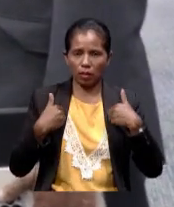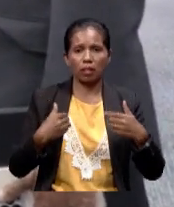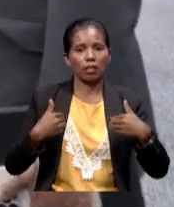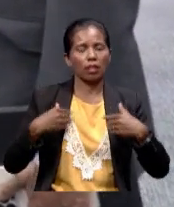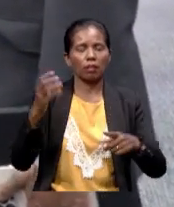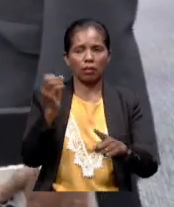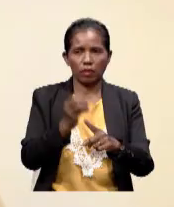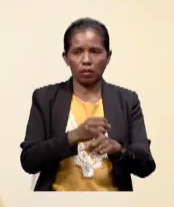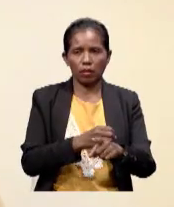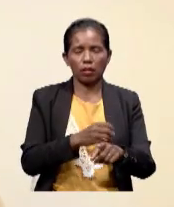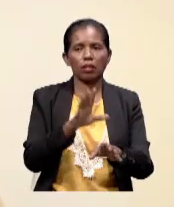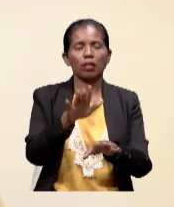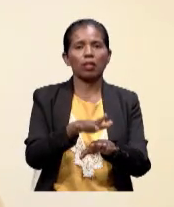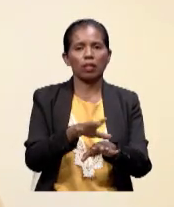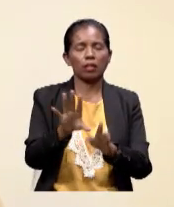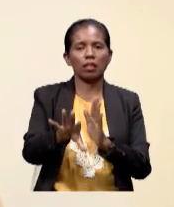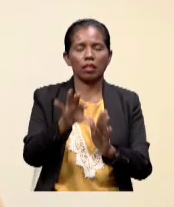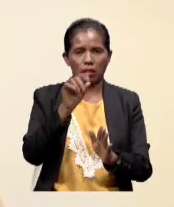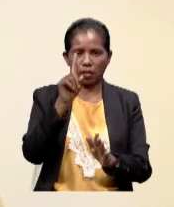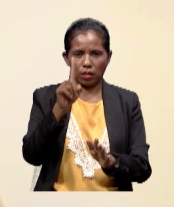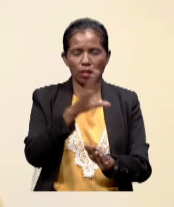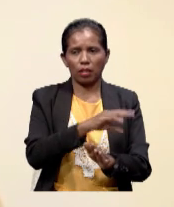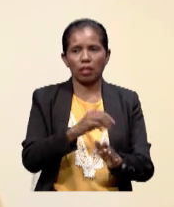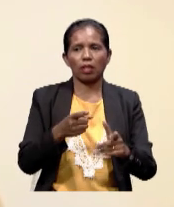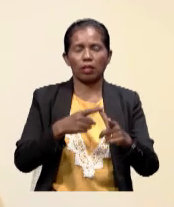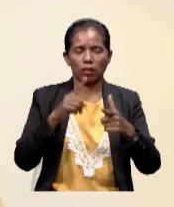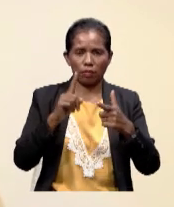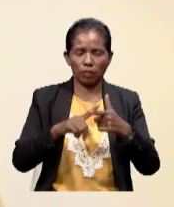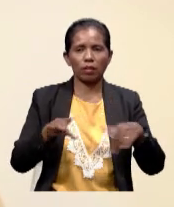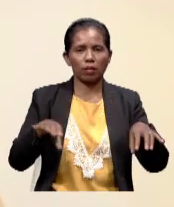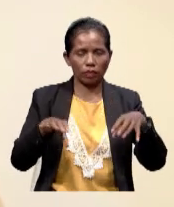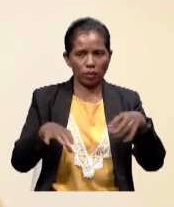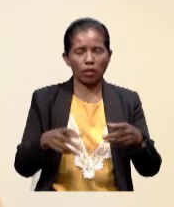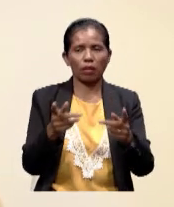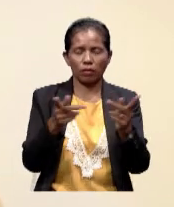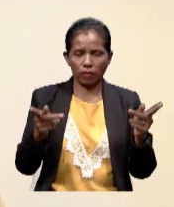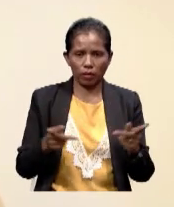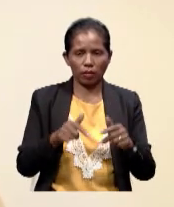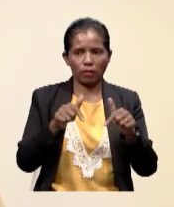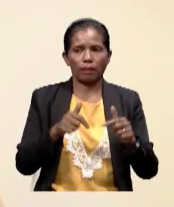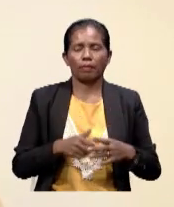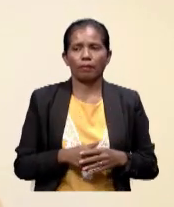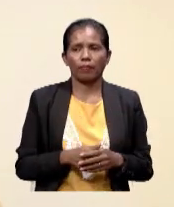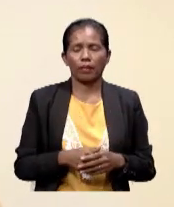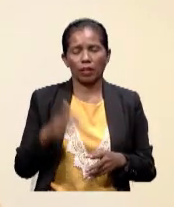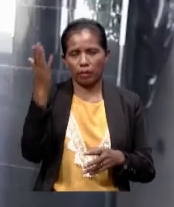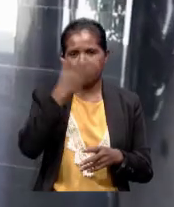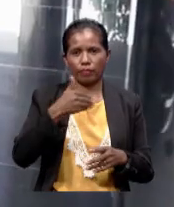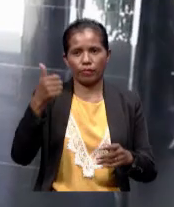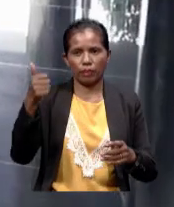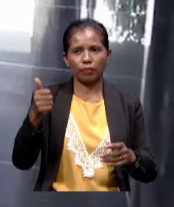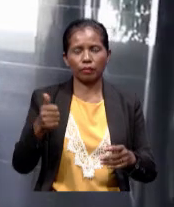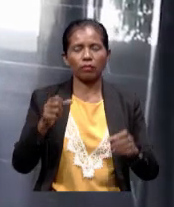oportunidade se nomeia ida, não mas ba bilateral nian fatine furak tebes